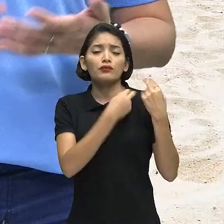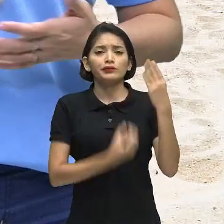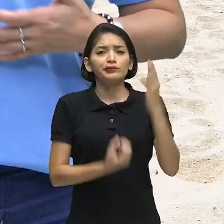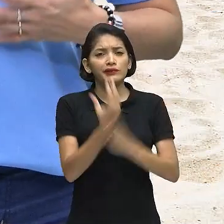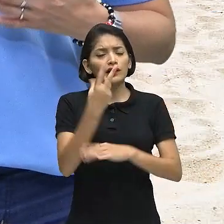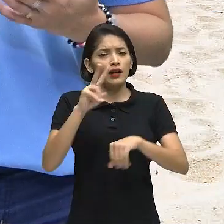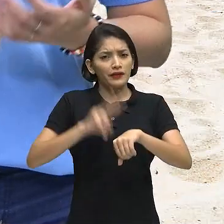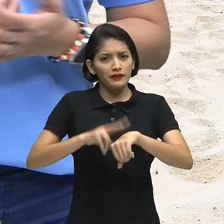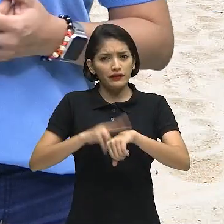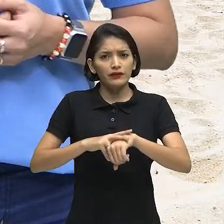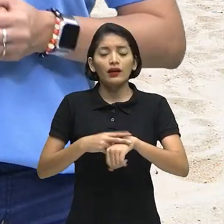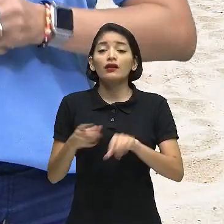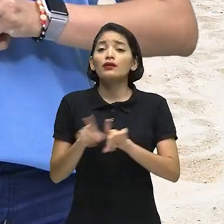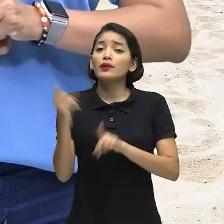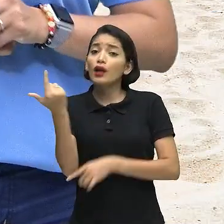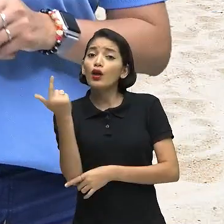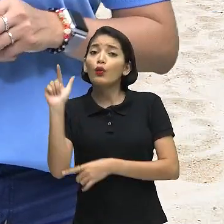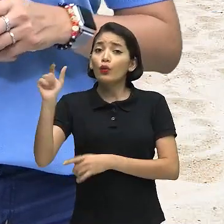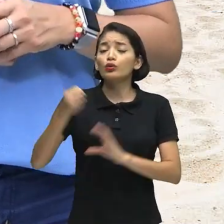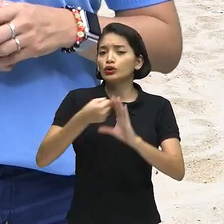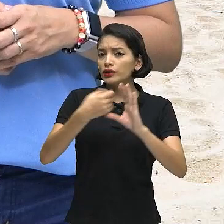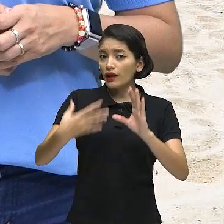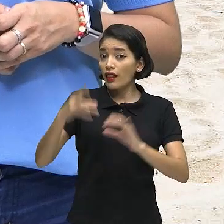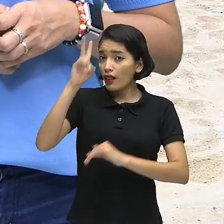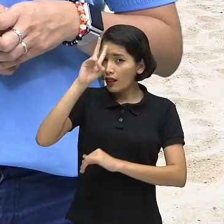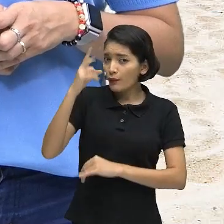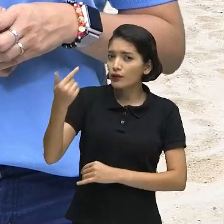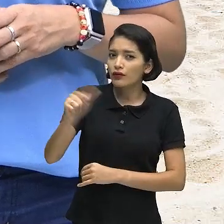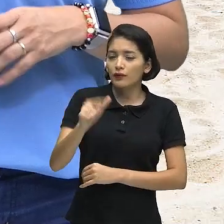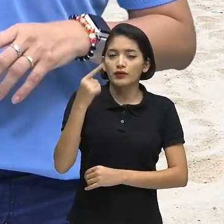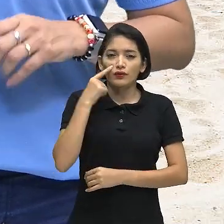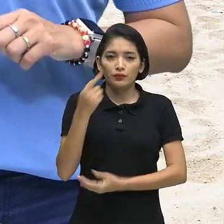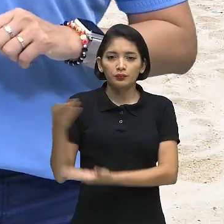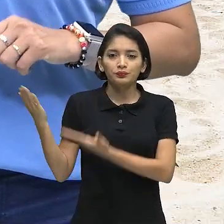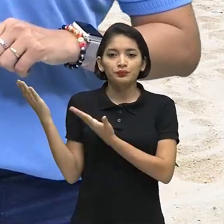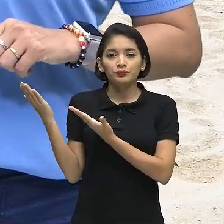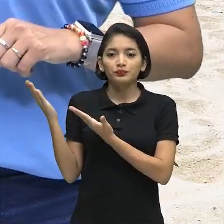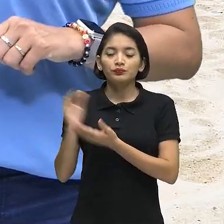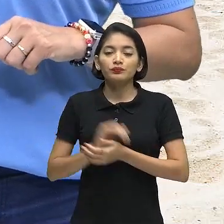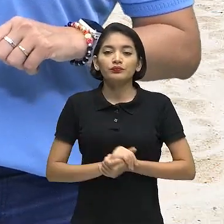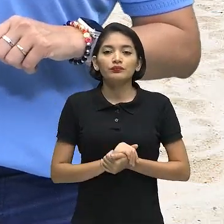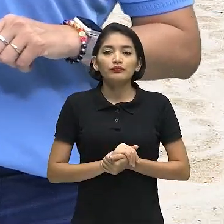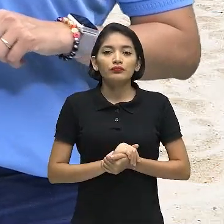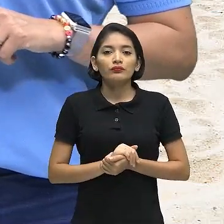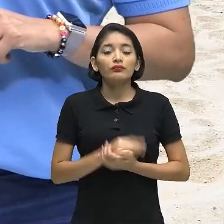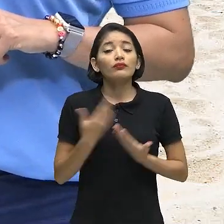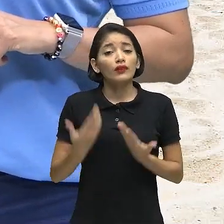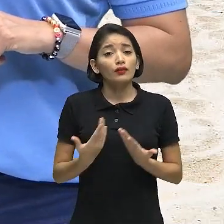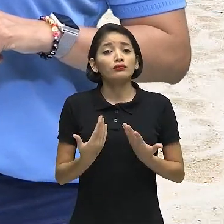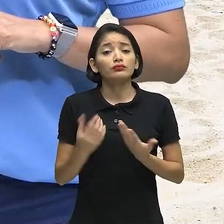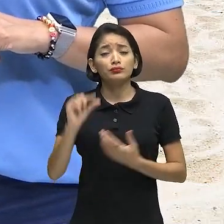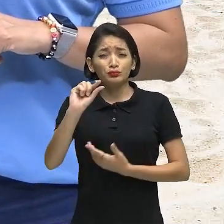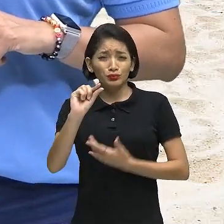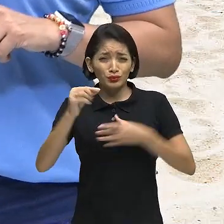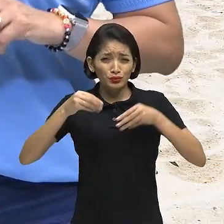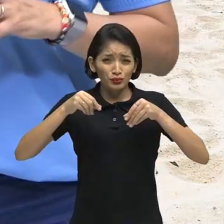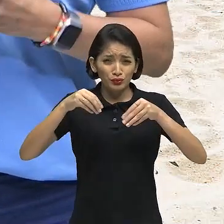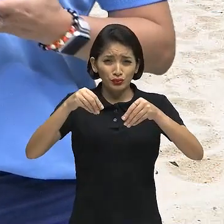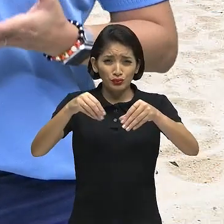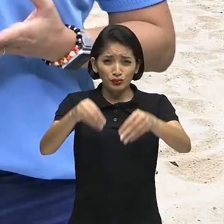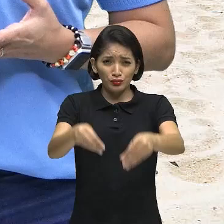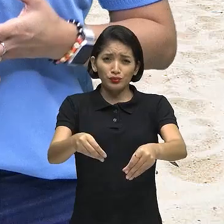apresenta também outras características que a gente vai relembrar aqui para vocês, né? Então a areia, ela tem aqui, ó, uma consistência que é